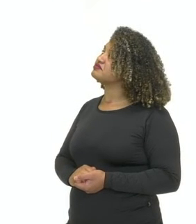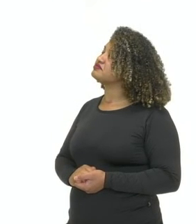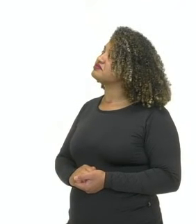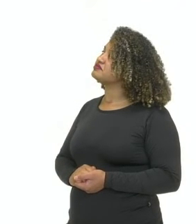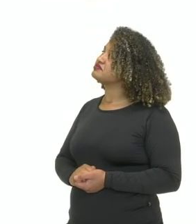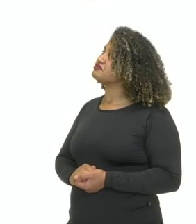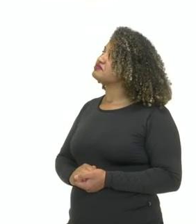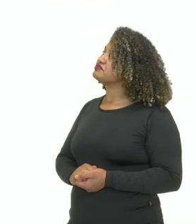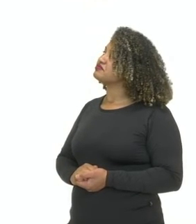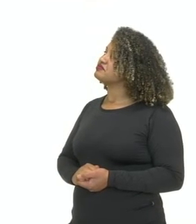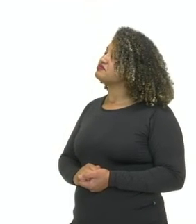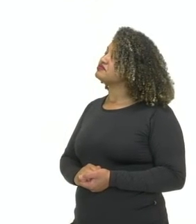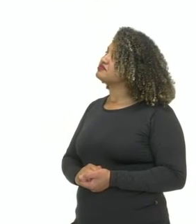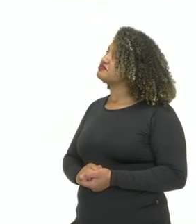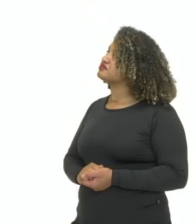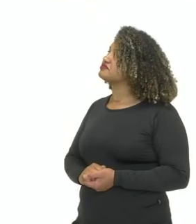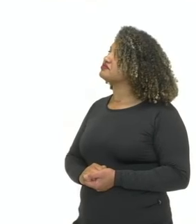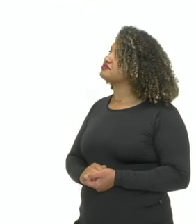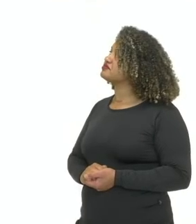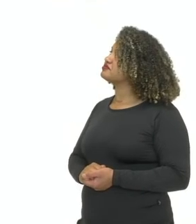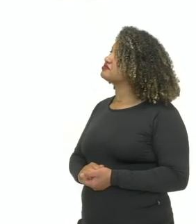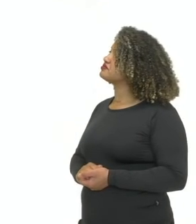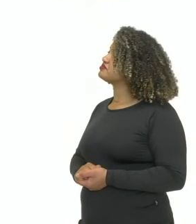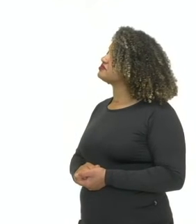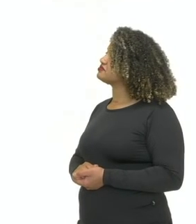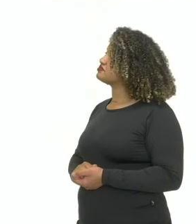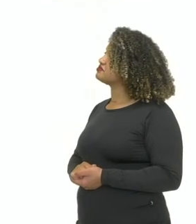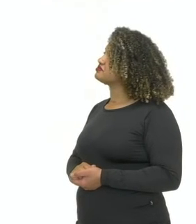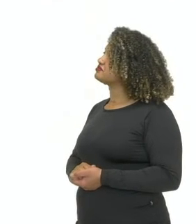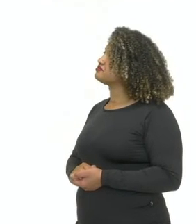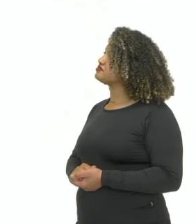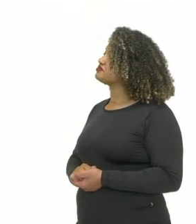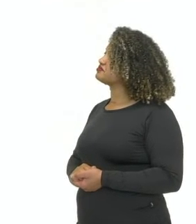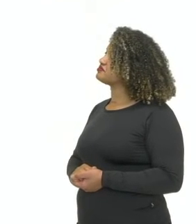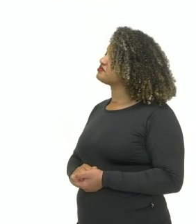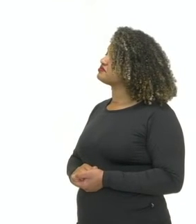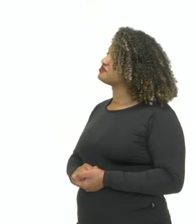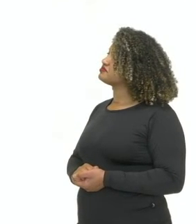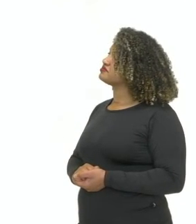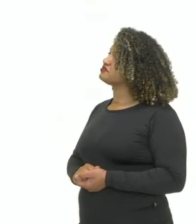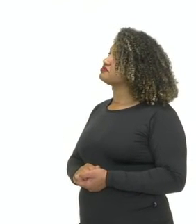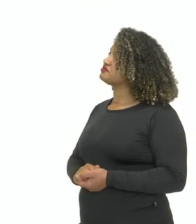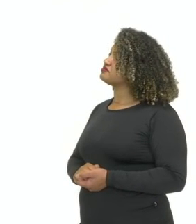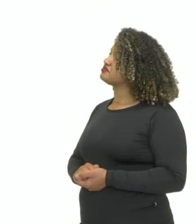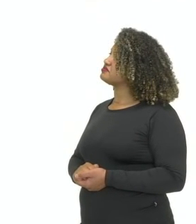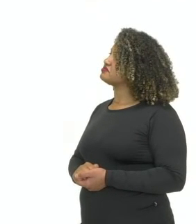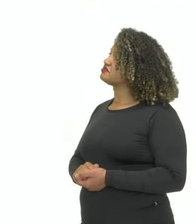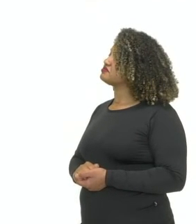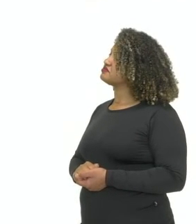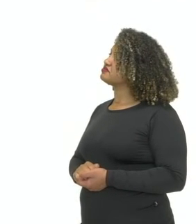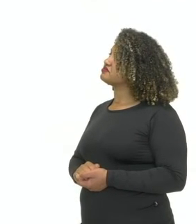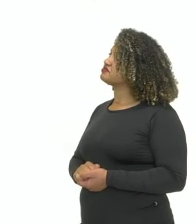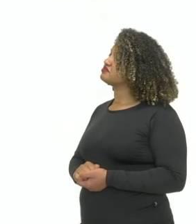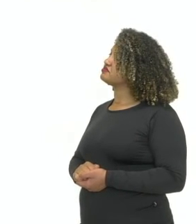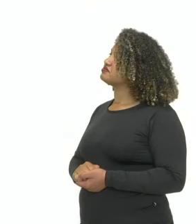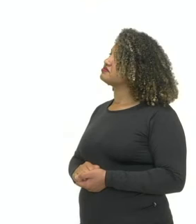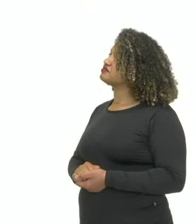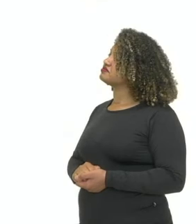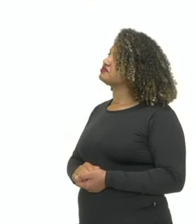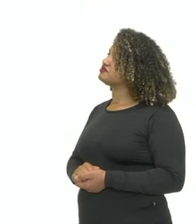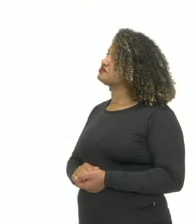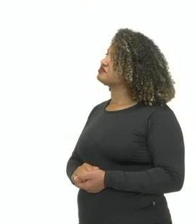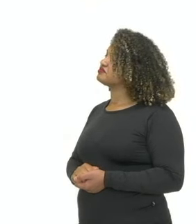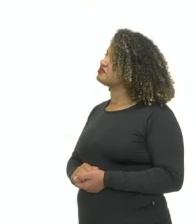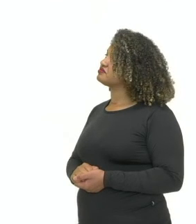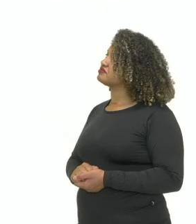estudié, yo fui al cine. ¿A dónde fuiste el verano pasado? Fui a